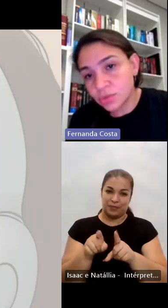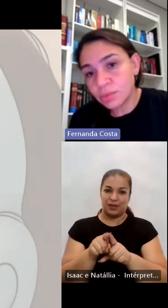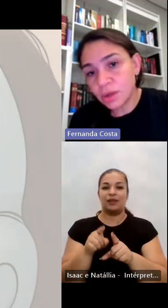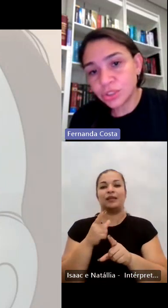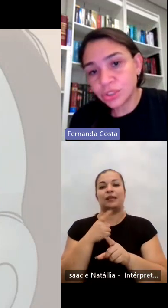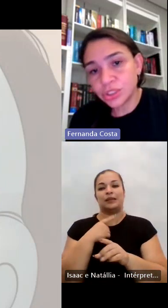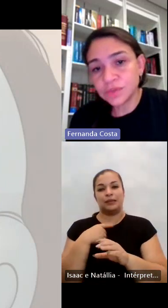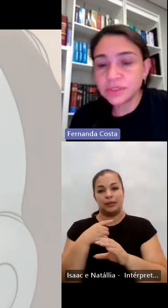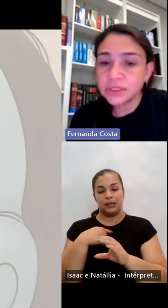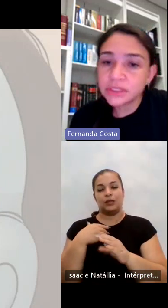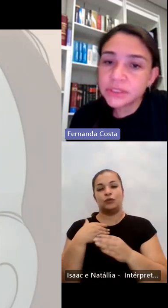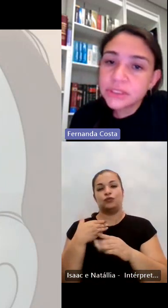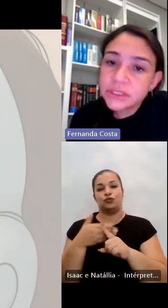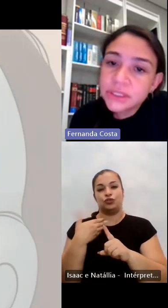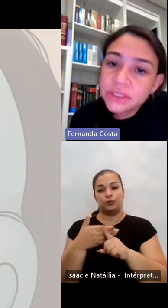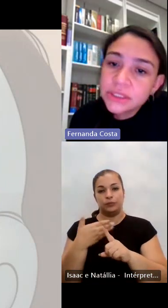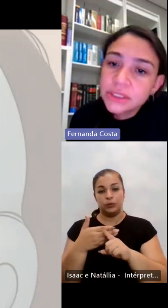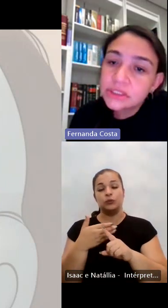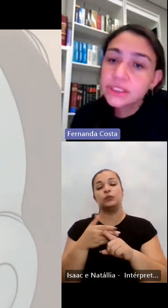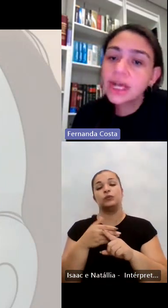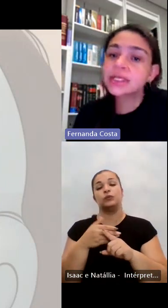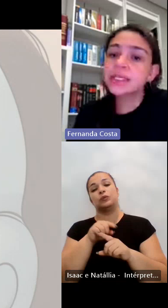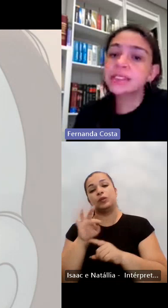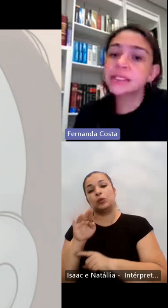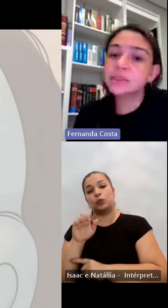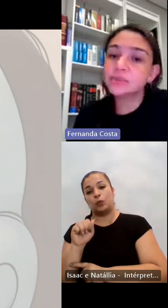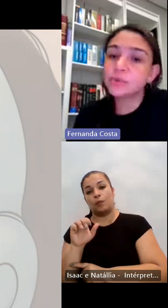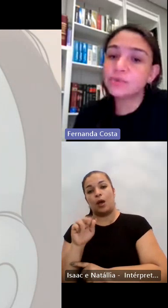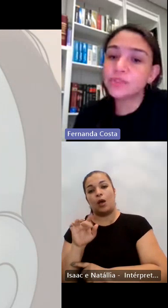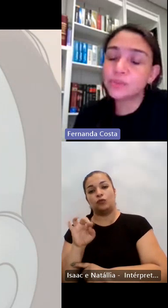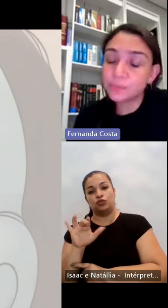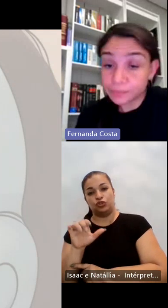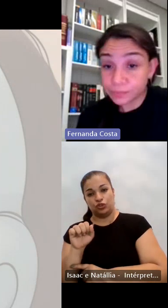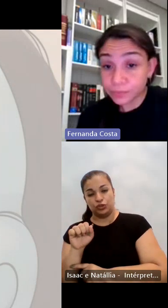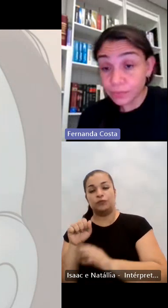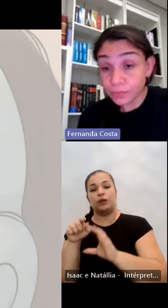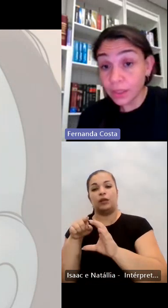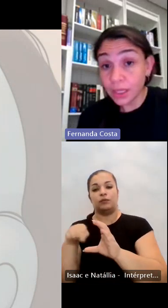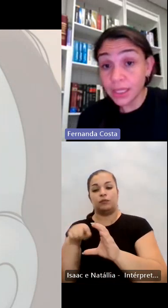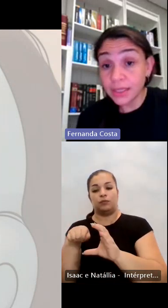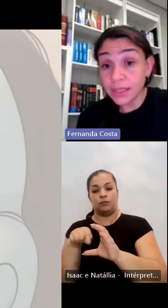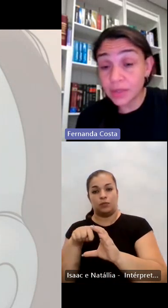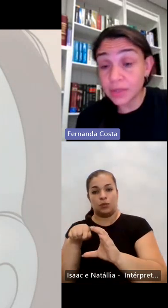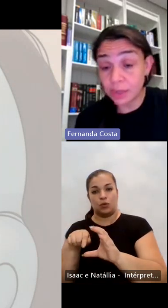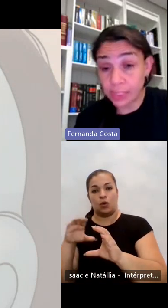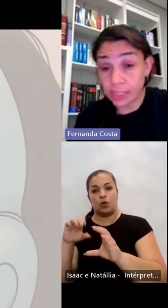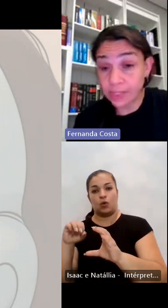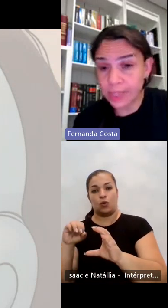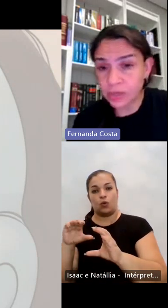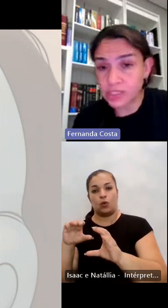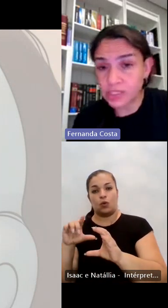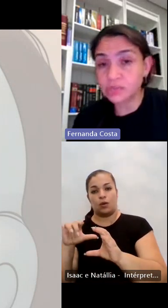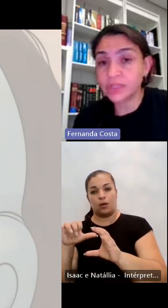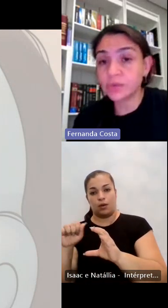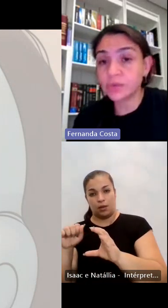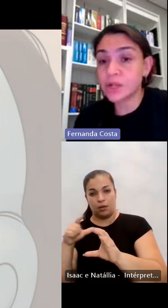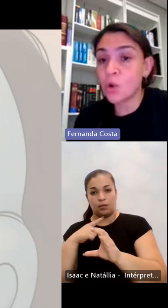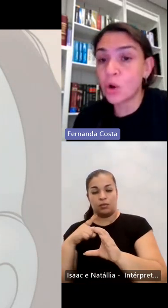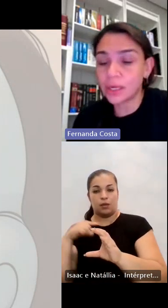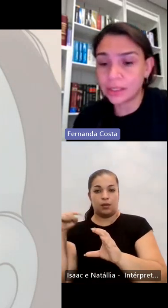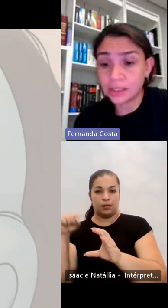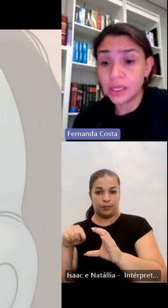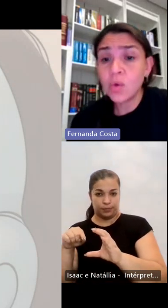nossa tuba auditiva e aqui entrando no ouvido interno, na orelha interna, nós estamos vendo